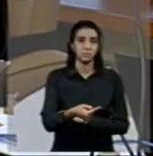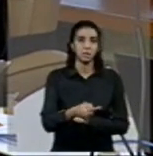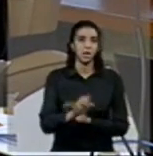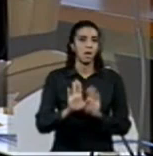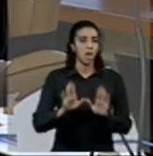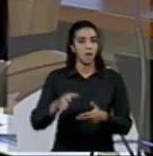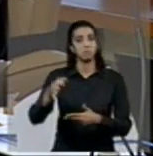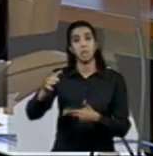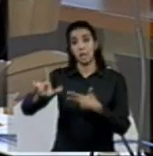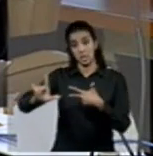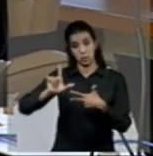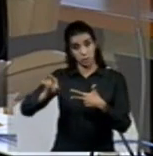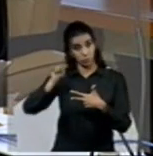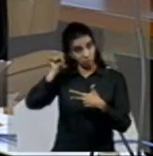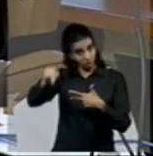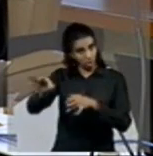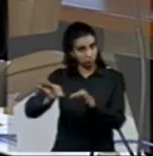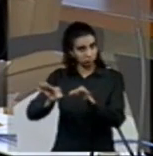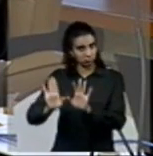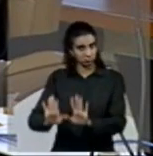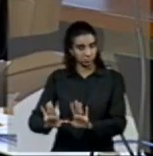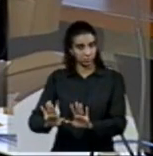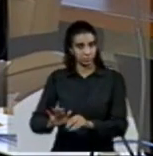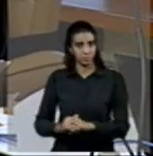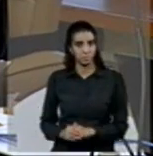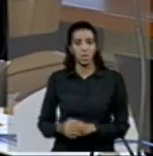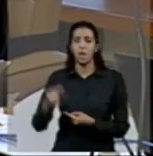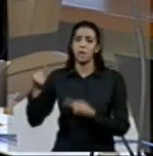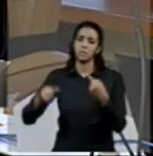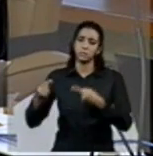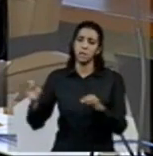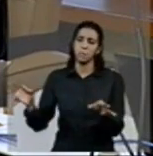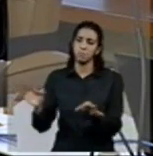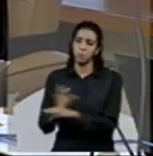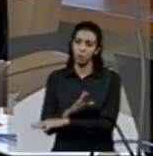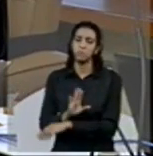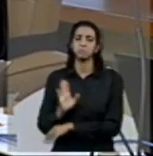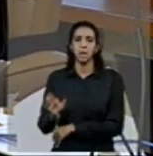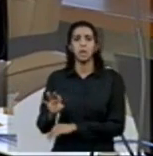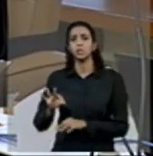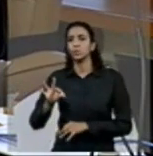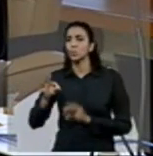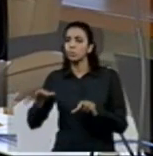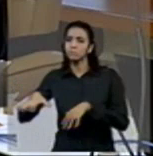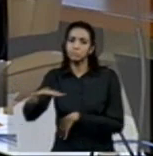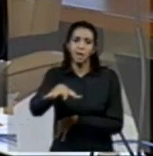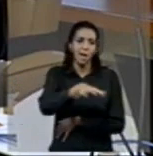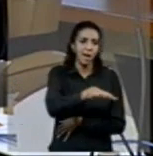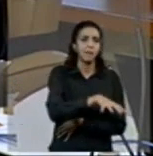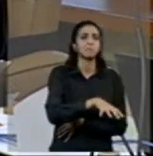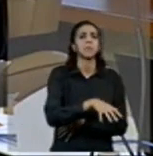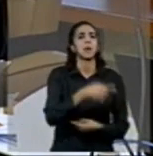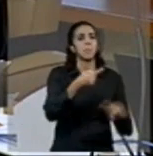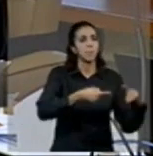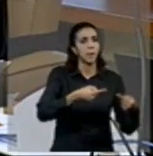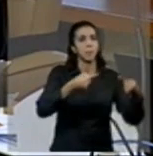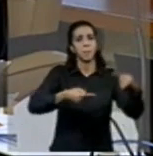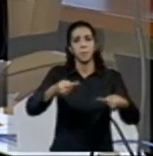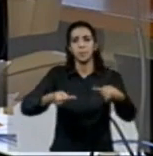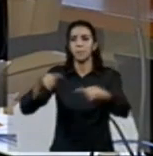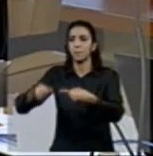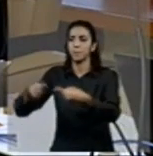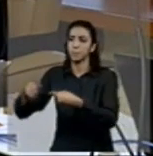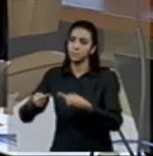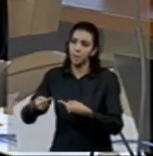competente, ao poder legislativo, debatida a questão com todos os segmentos envolvidos no processo